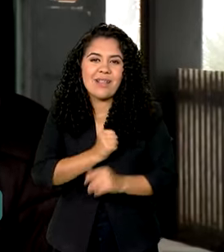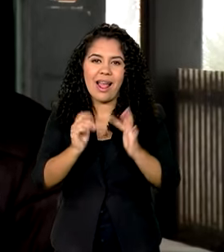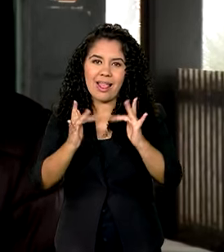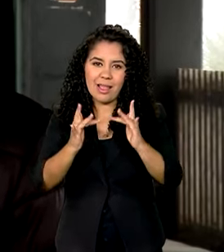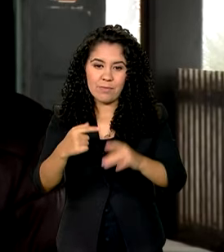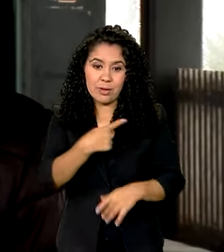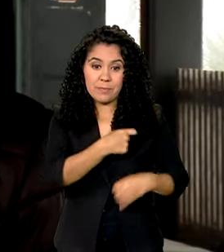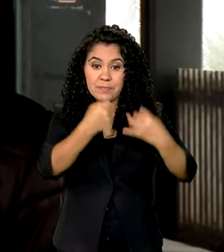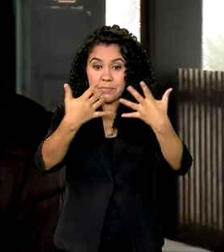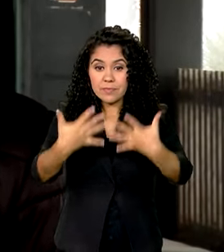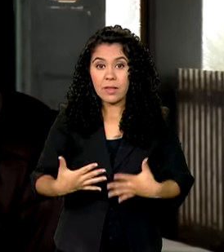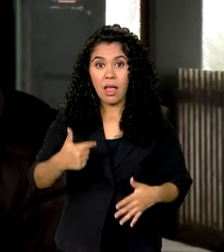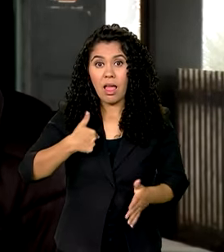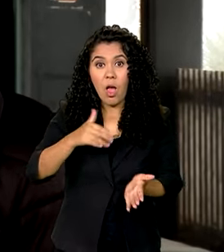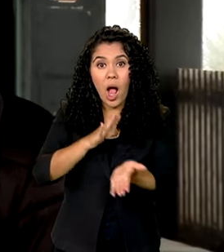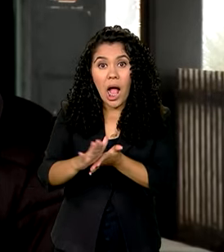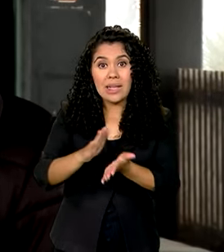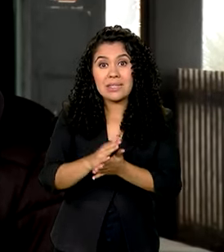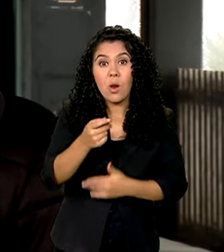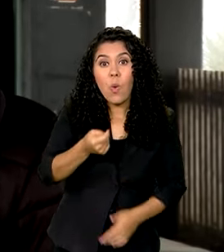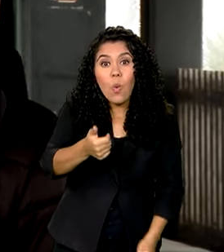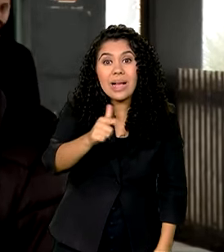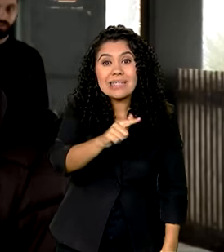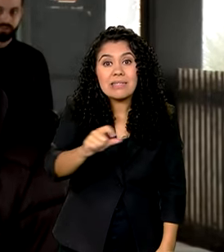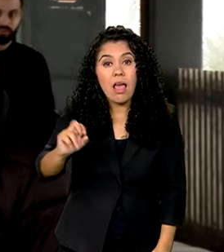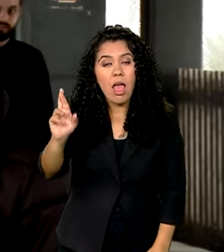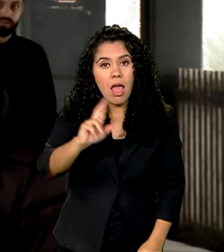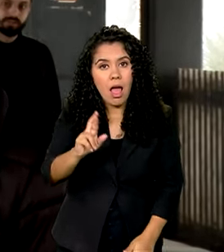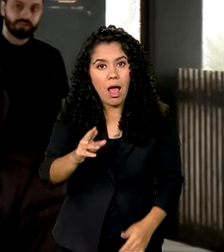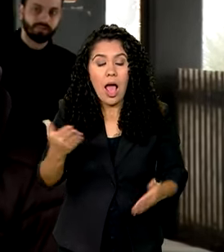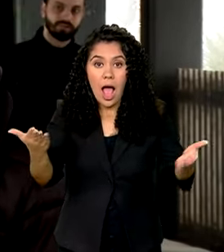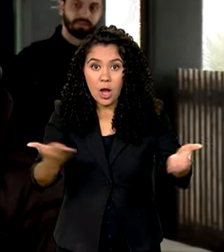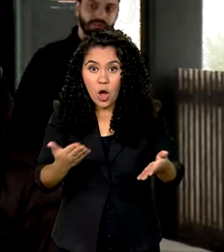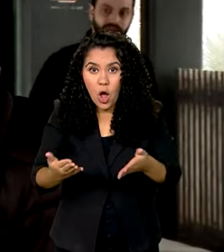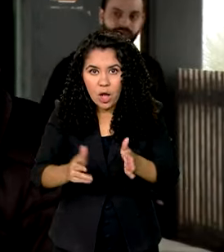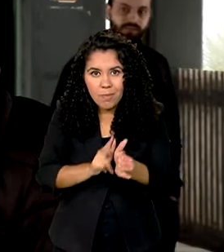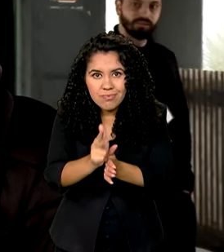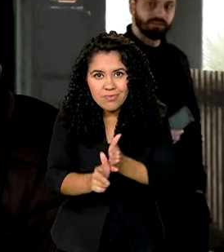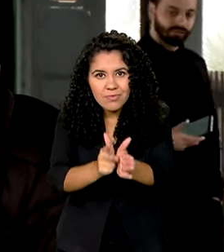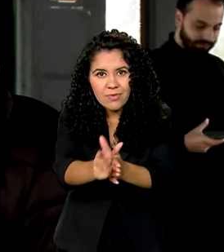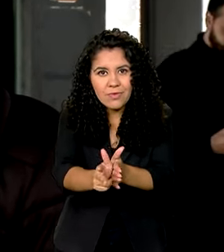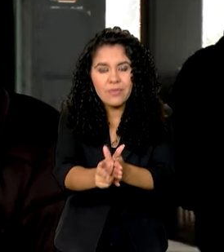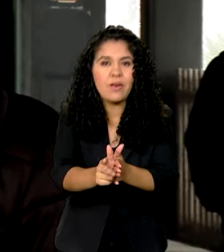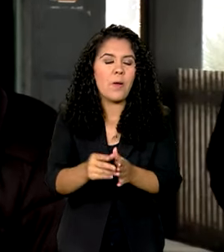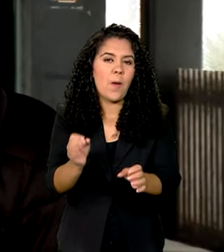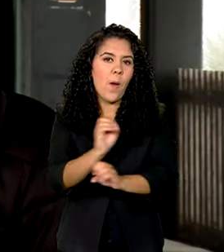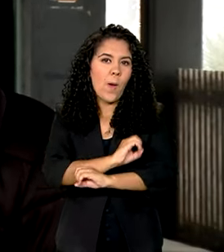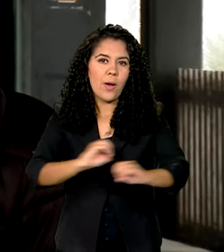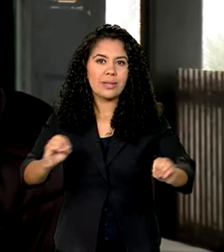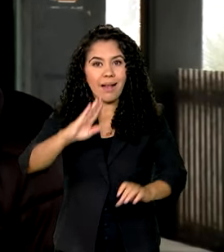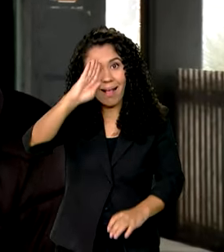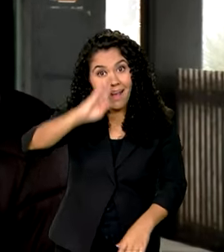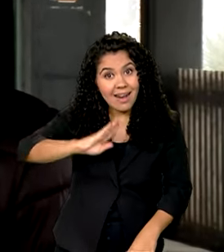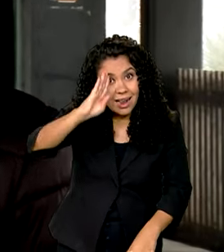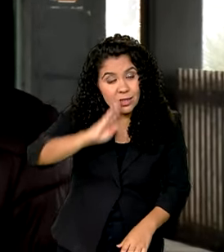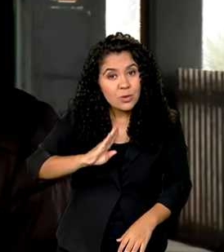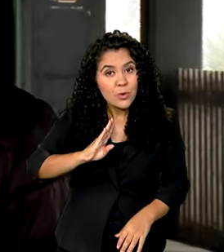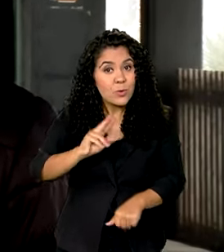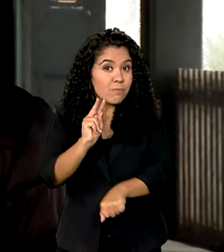gastando quase 100 conto. E agora que voltou, melhorou bastante, né? Até agora tá gratuito agora, por enquanto.